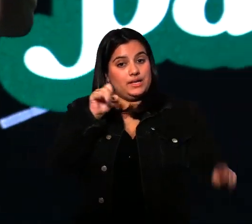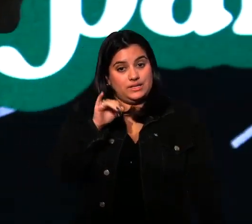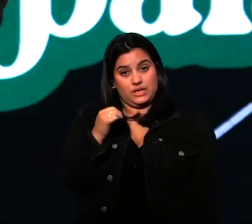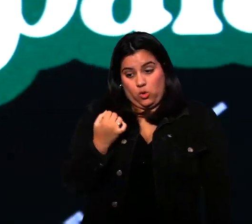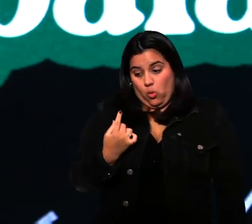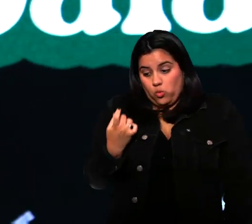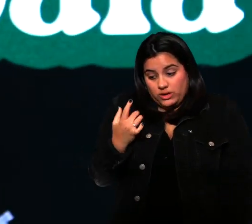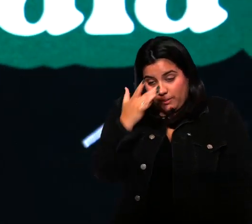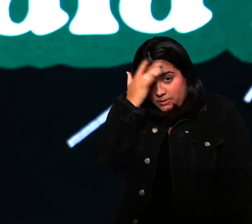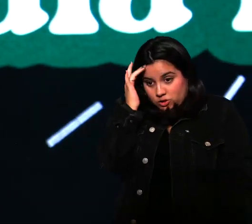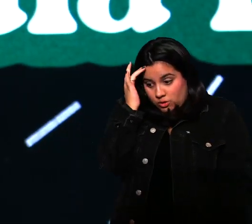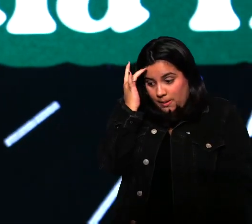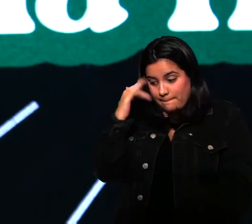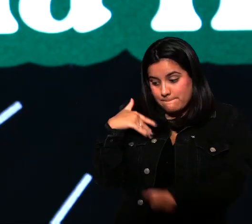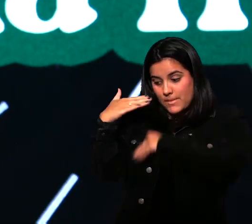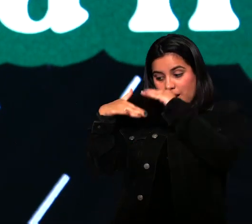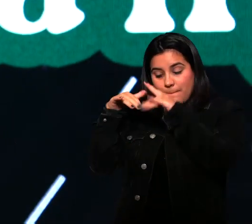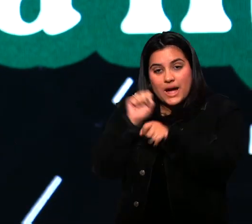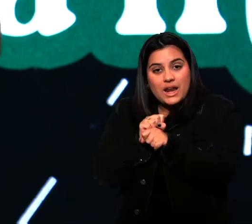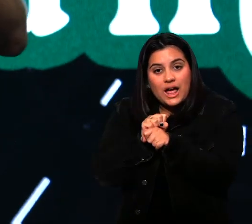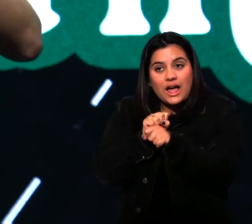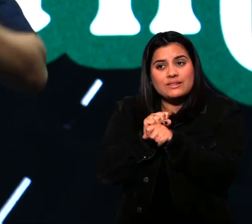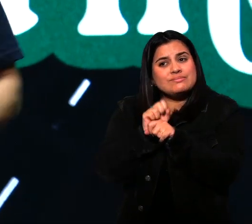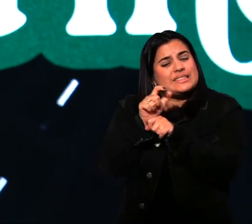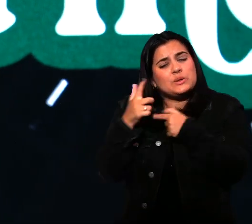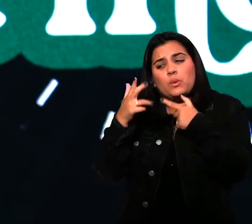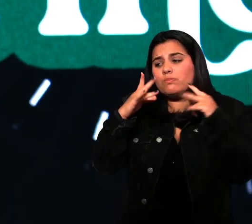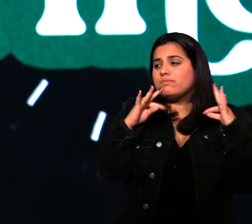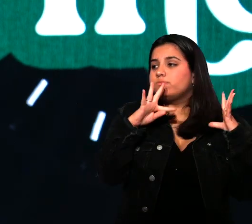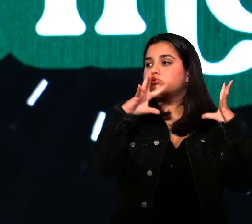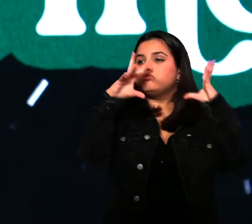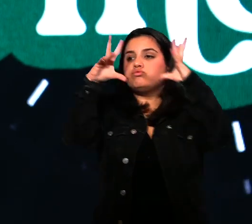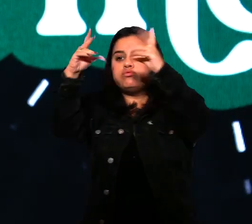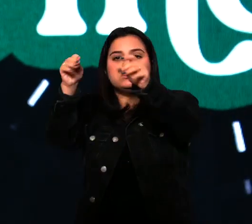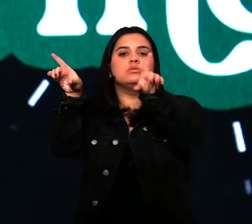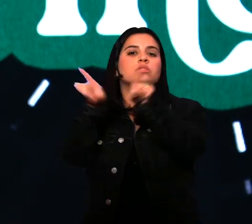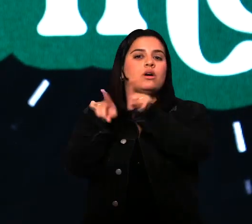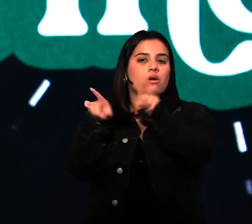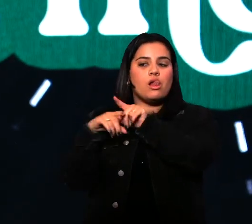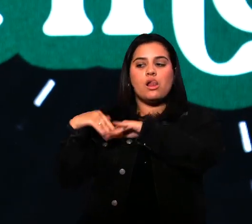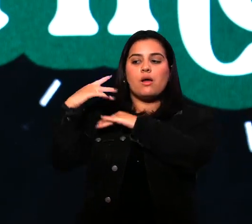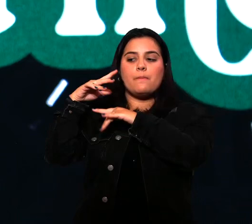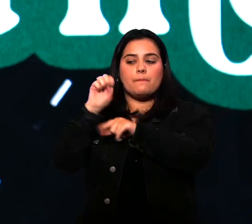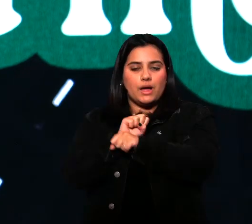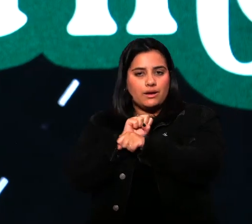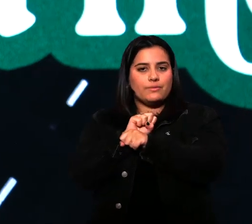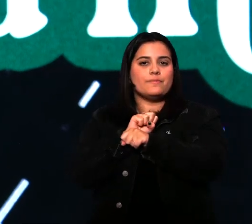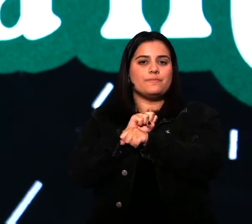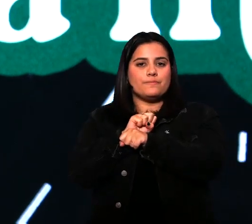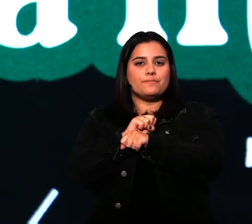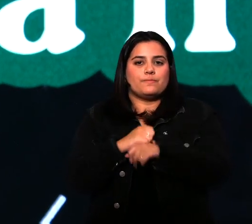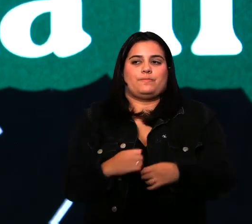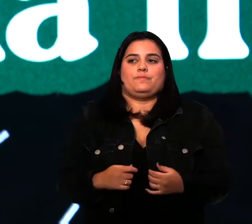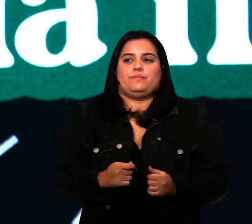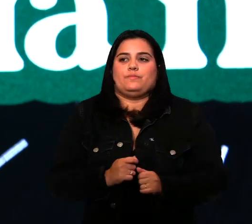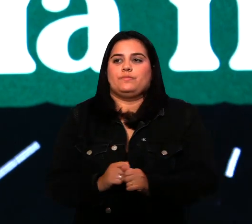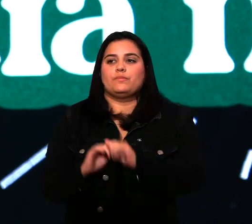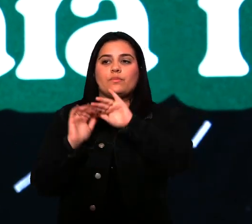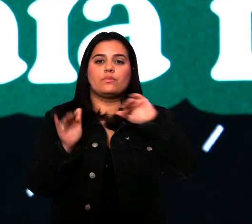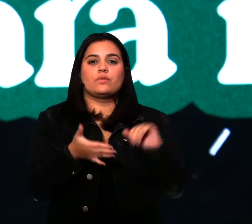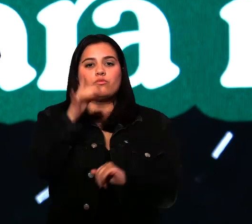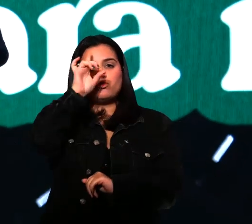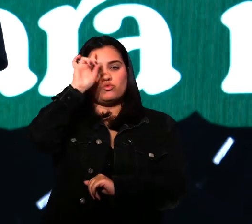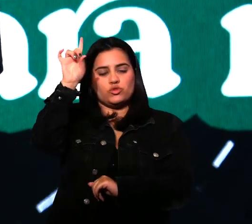de crescer. Você está entendendo quão pesado é isso? Outro dia eu estava indo para um